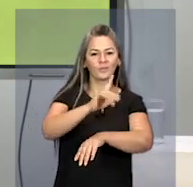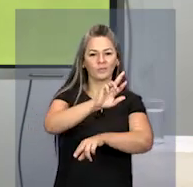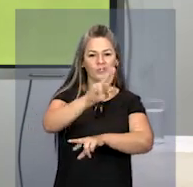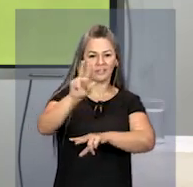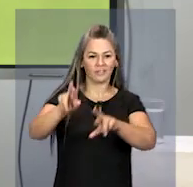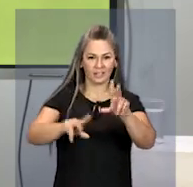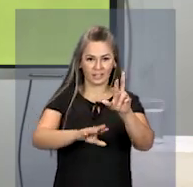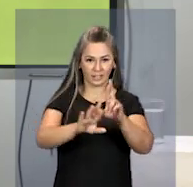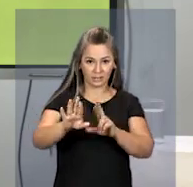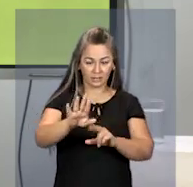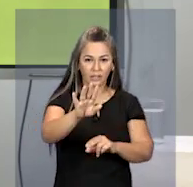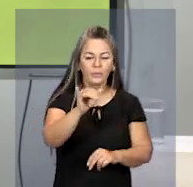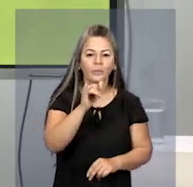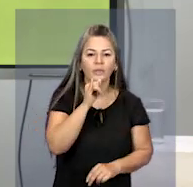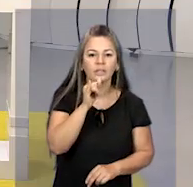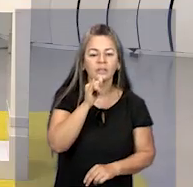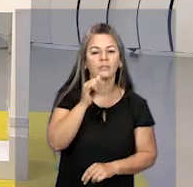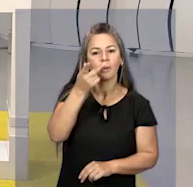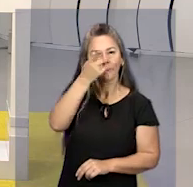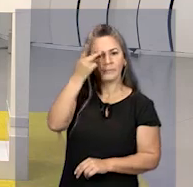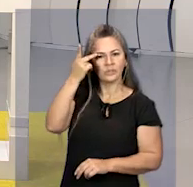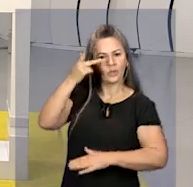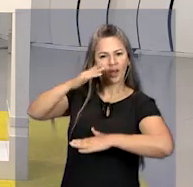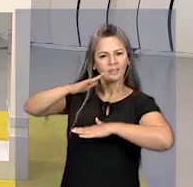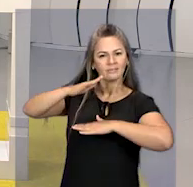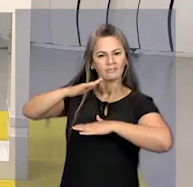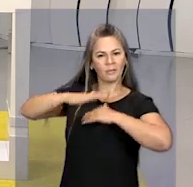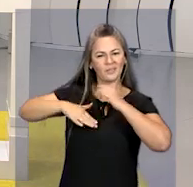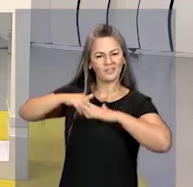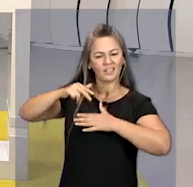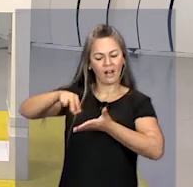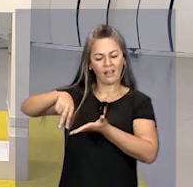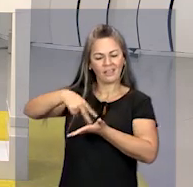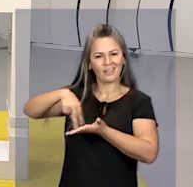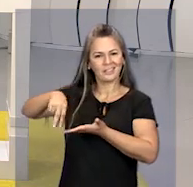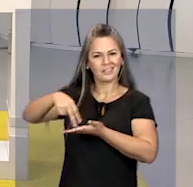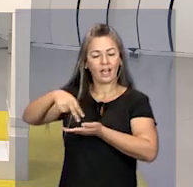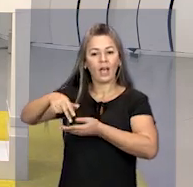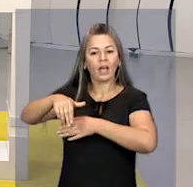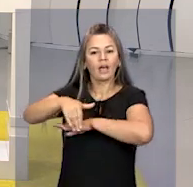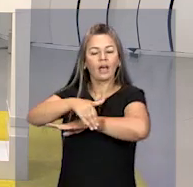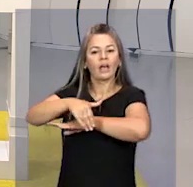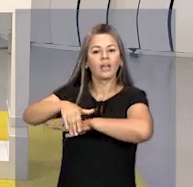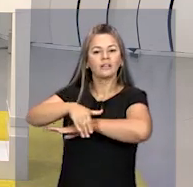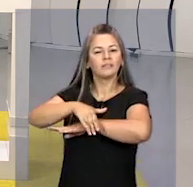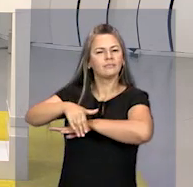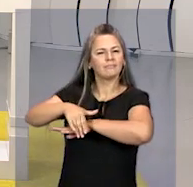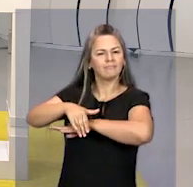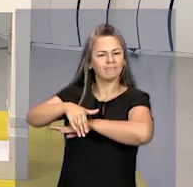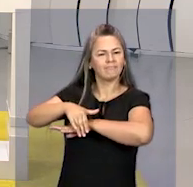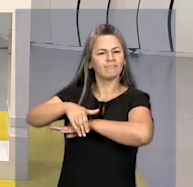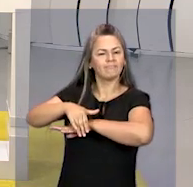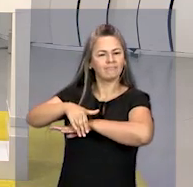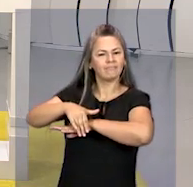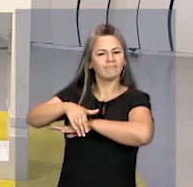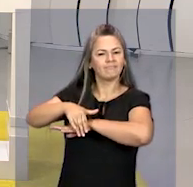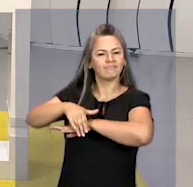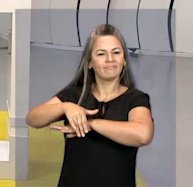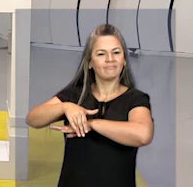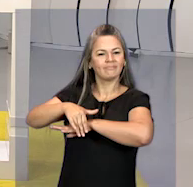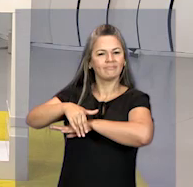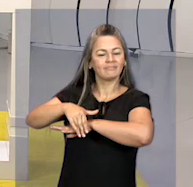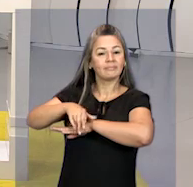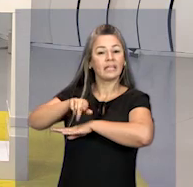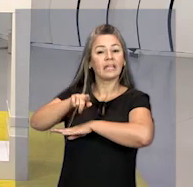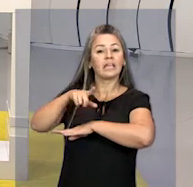Um dançarino de rua que agora ele começa a se mostrar nas ruas, ele está